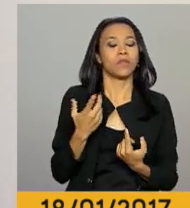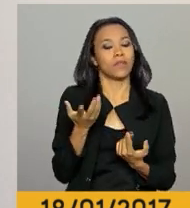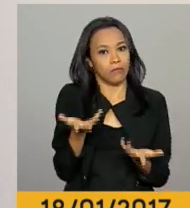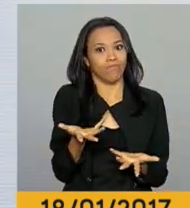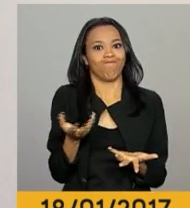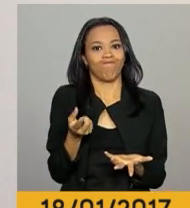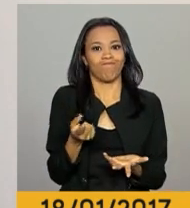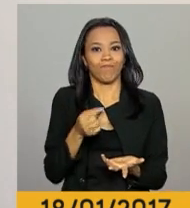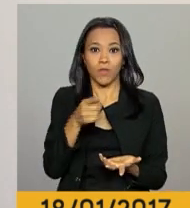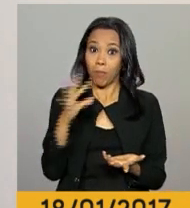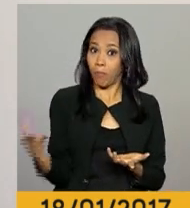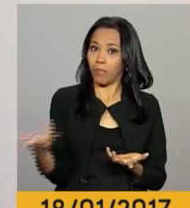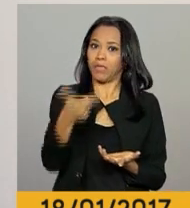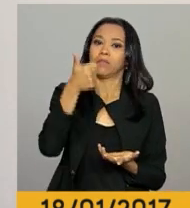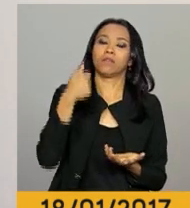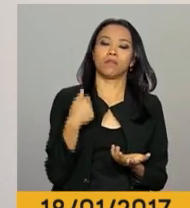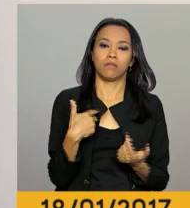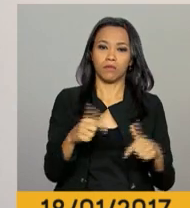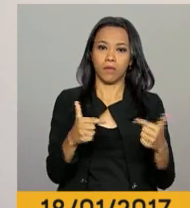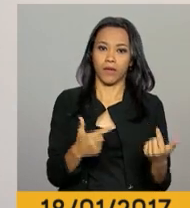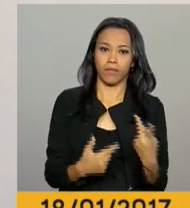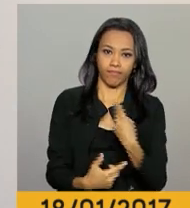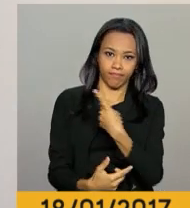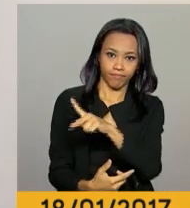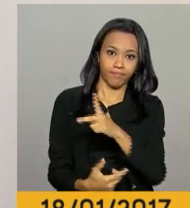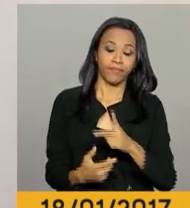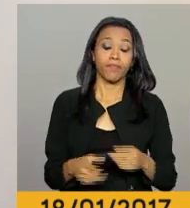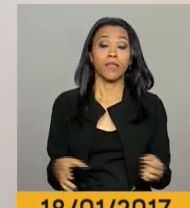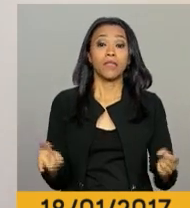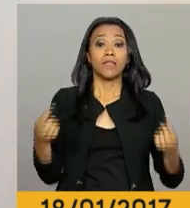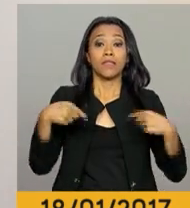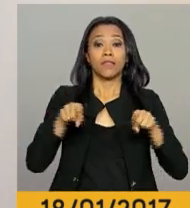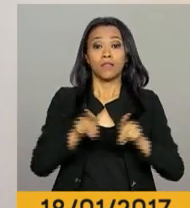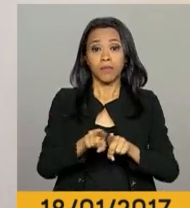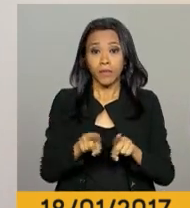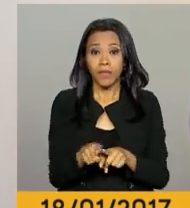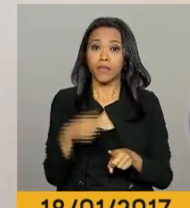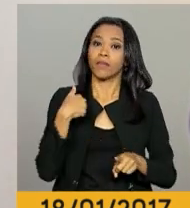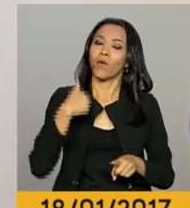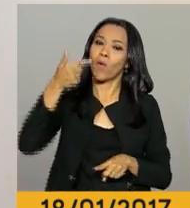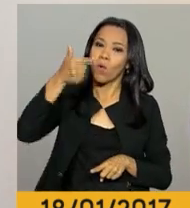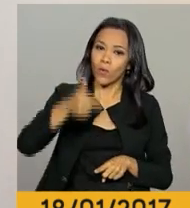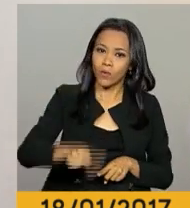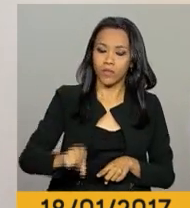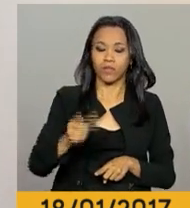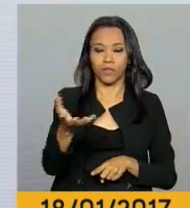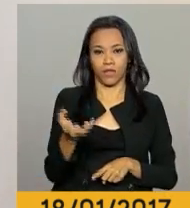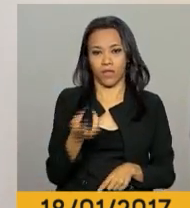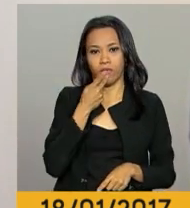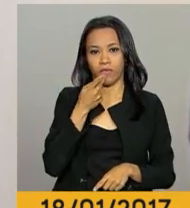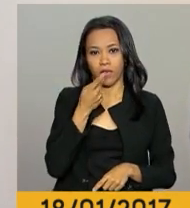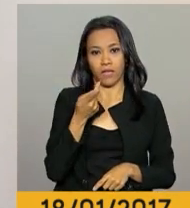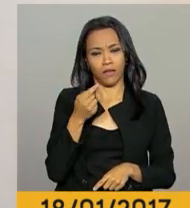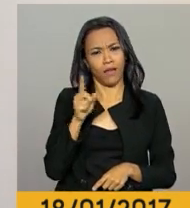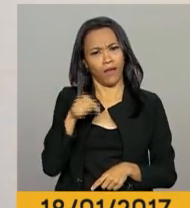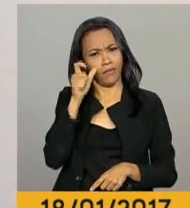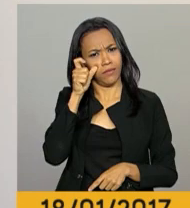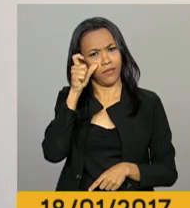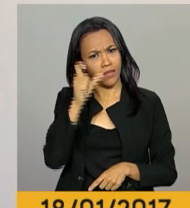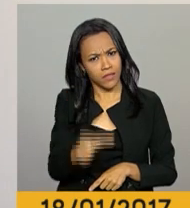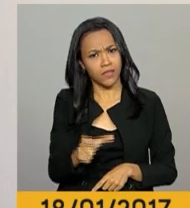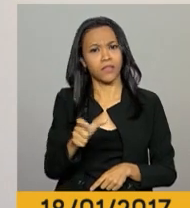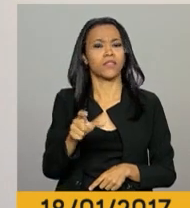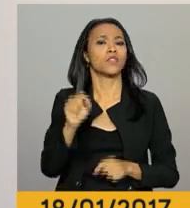belíssimo trabalho e eu eh também quero mais uma vez registrar interessante essa coisa da